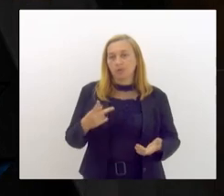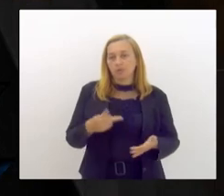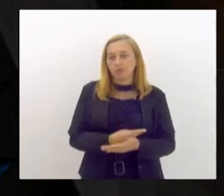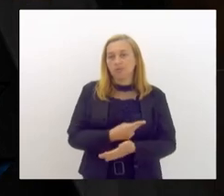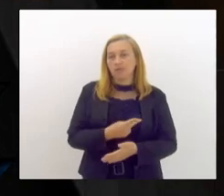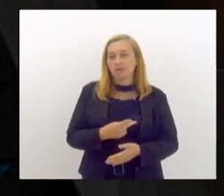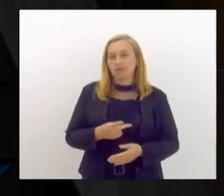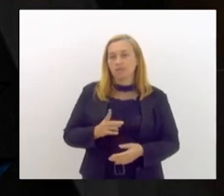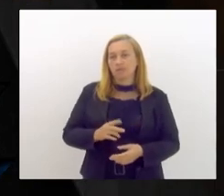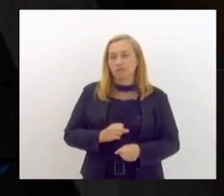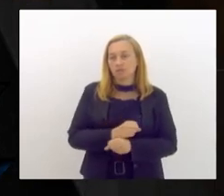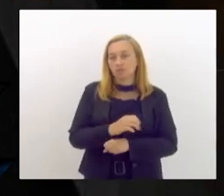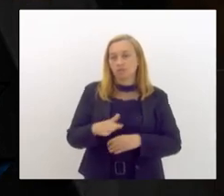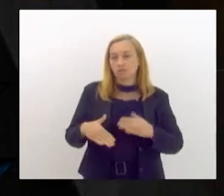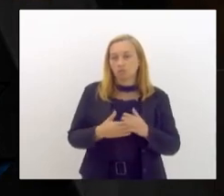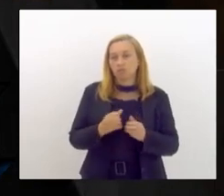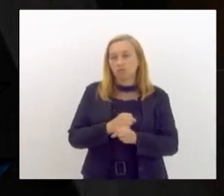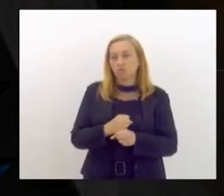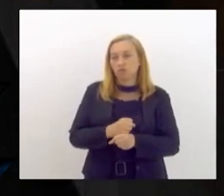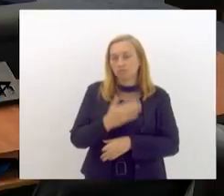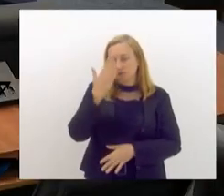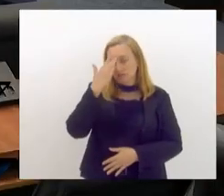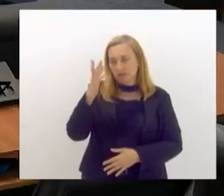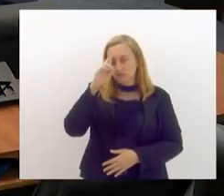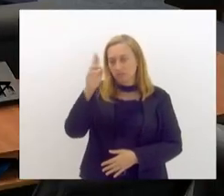Muito obrigado, senhora presidente.